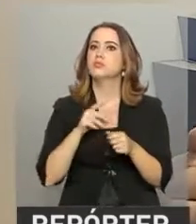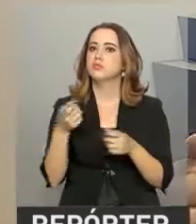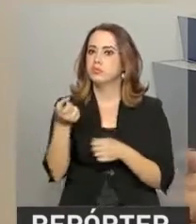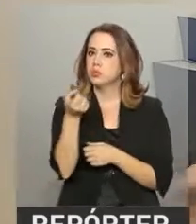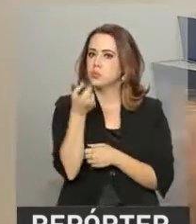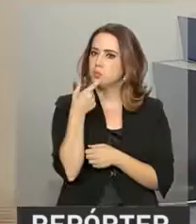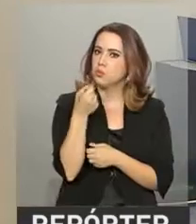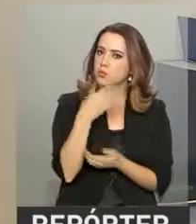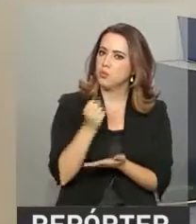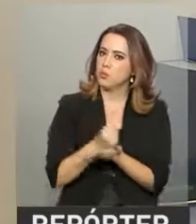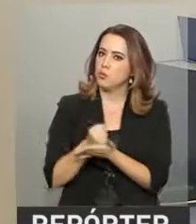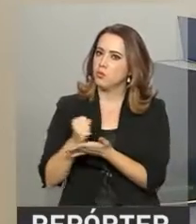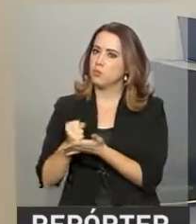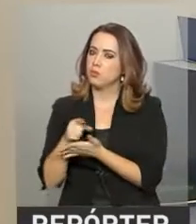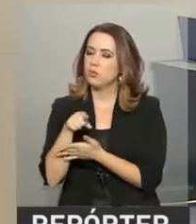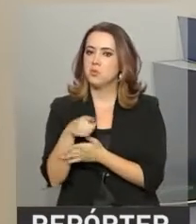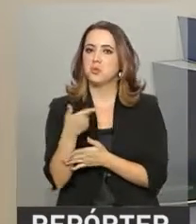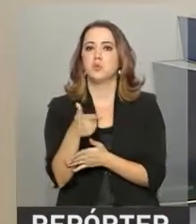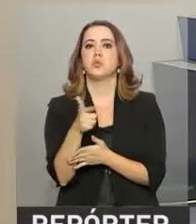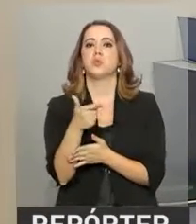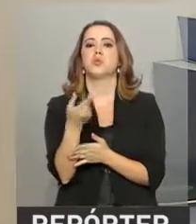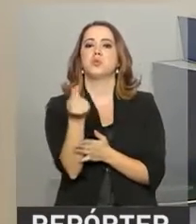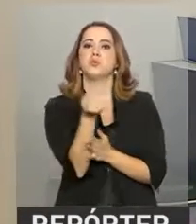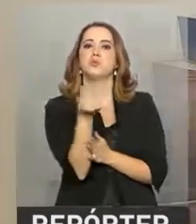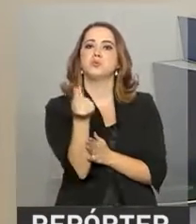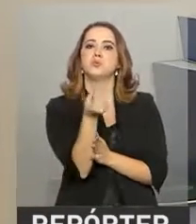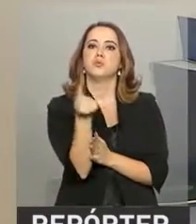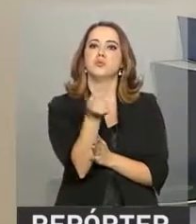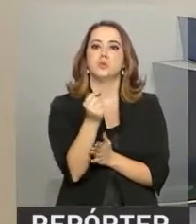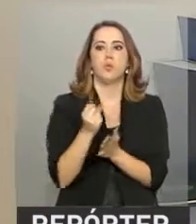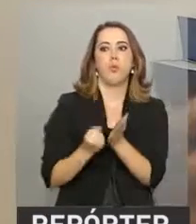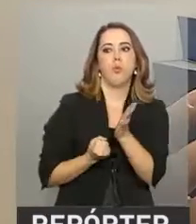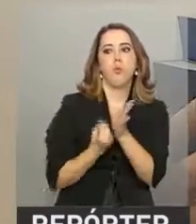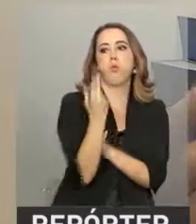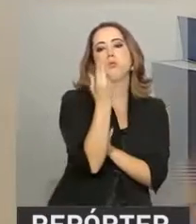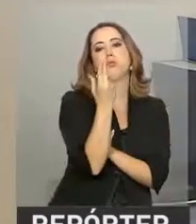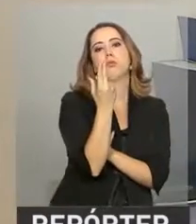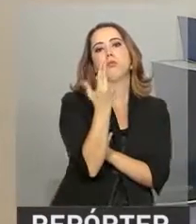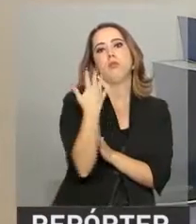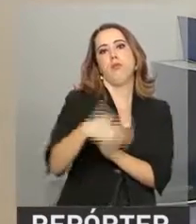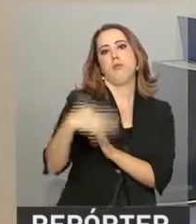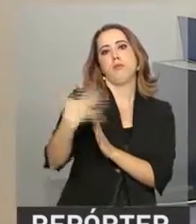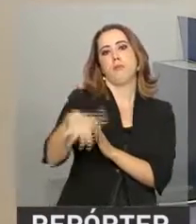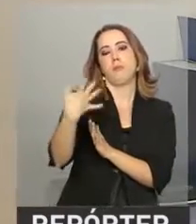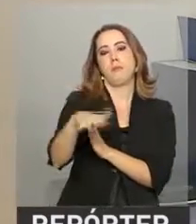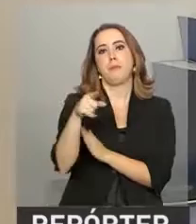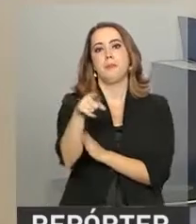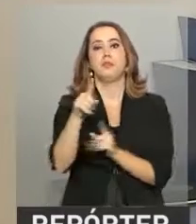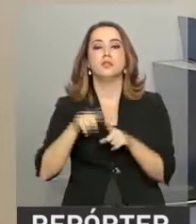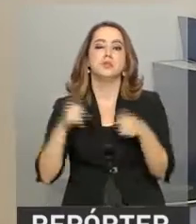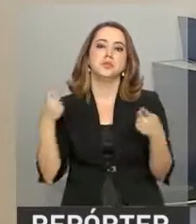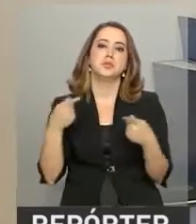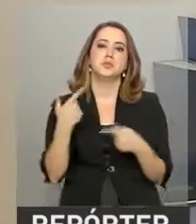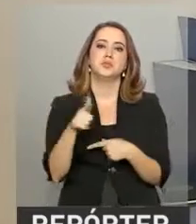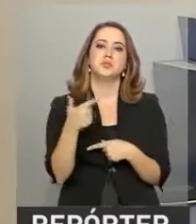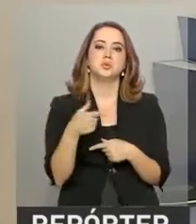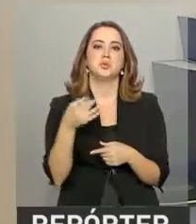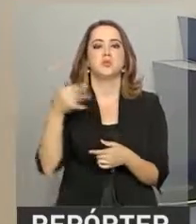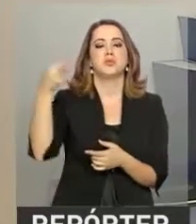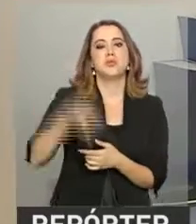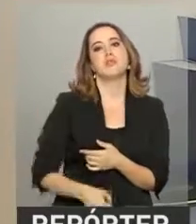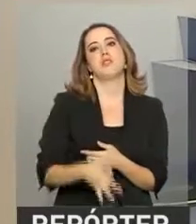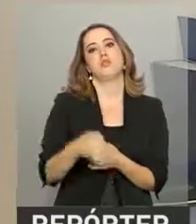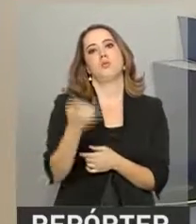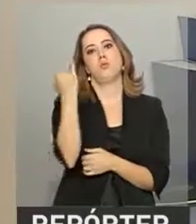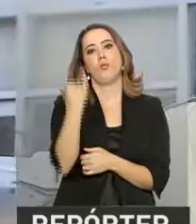não tem valor são caríssimos e ii e cientificamente não foi provado e ter algum